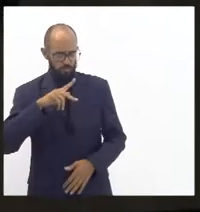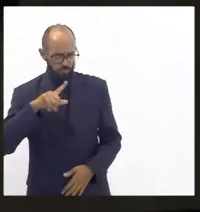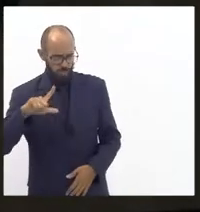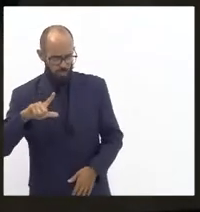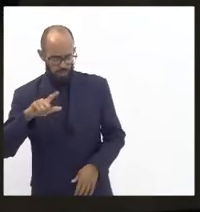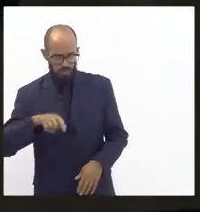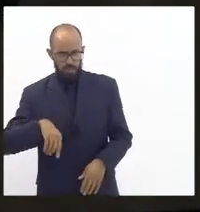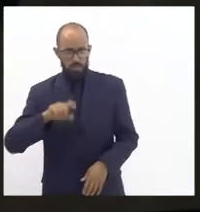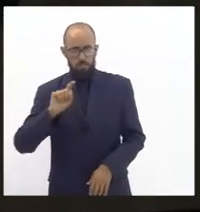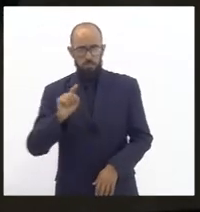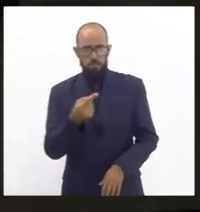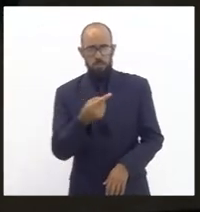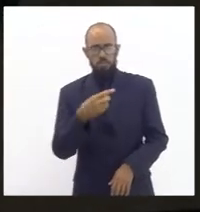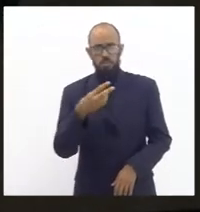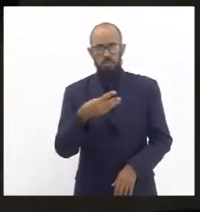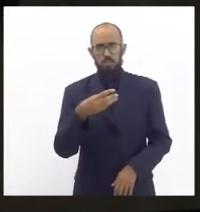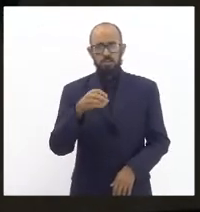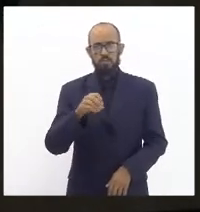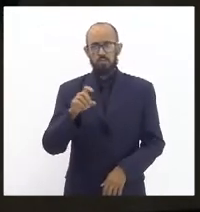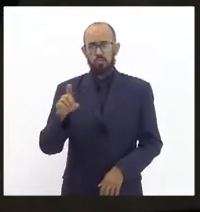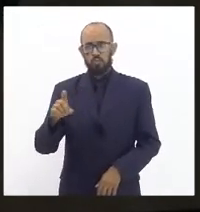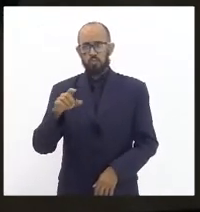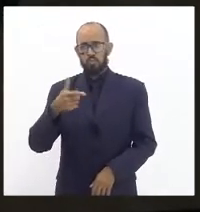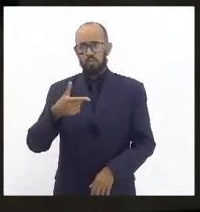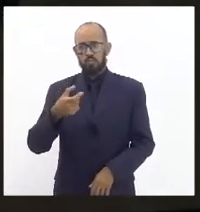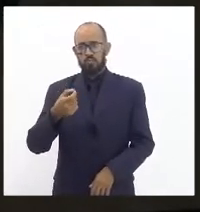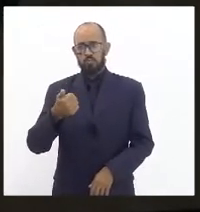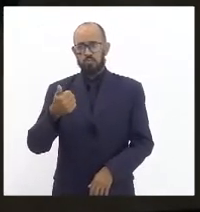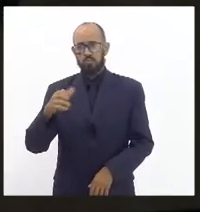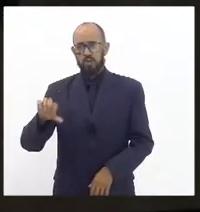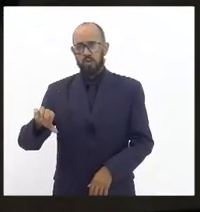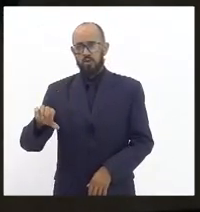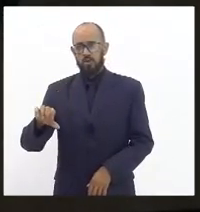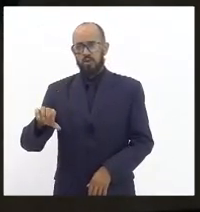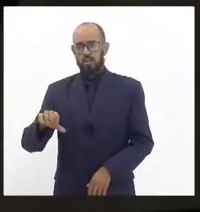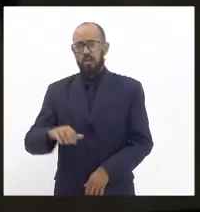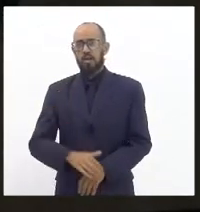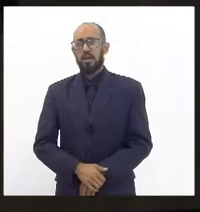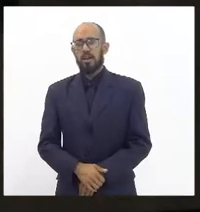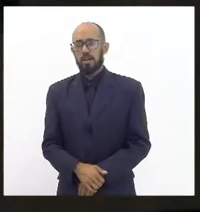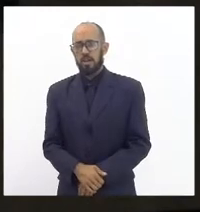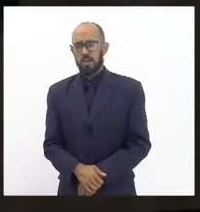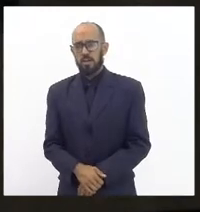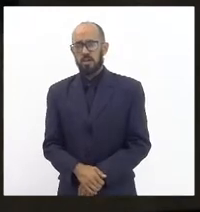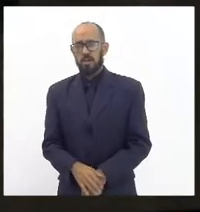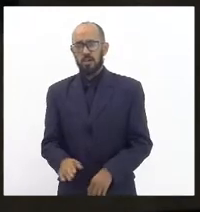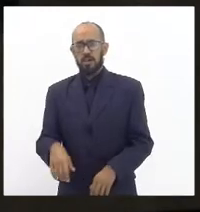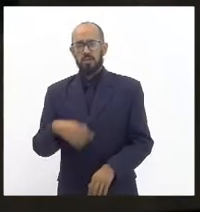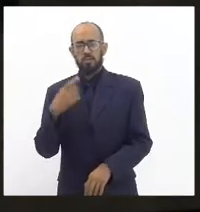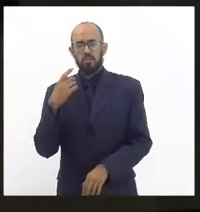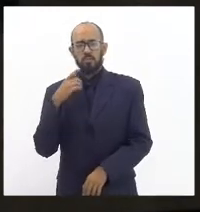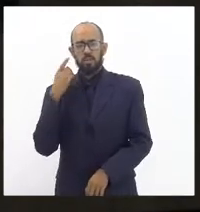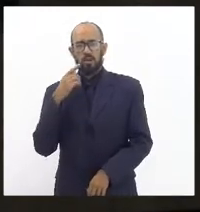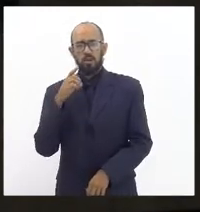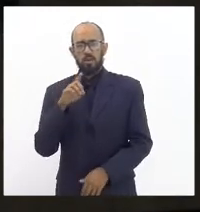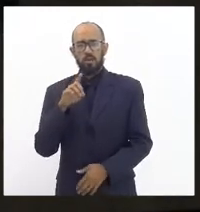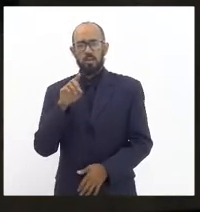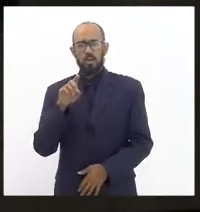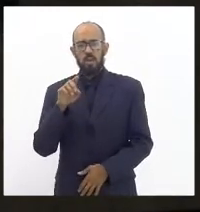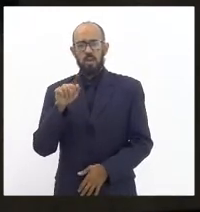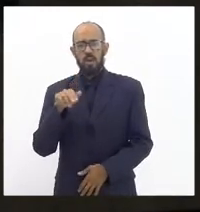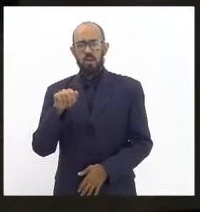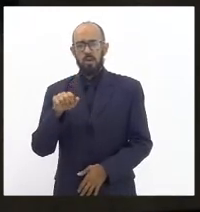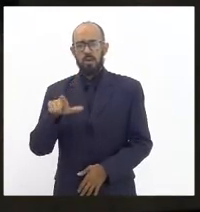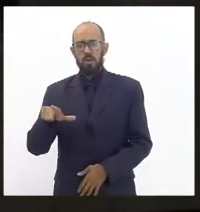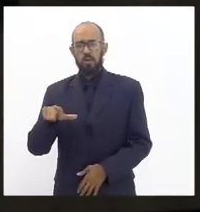de lei mim eu vi um de 2019 de autoria do deputado danniel librelon que